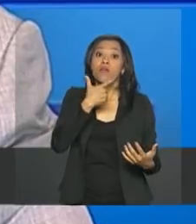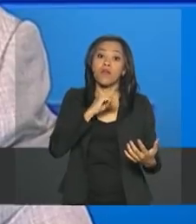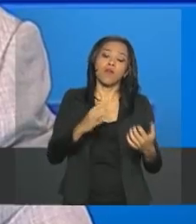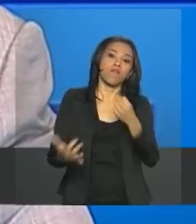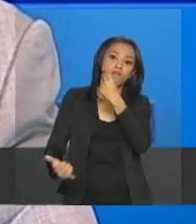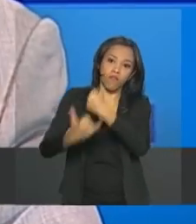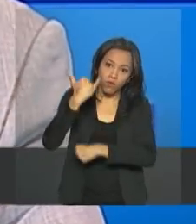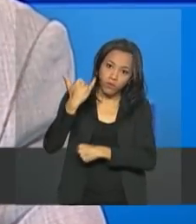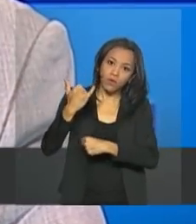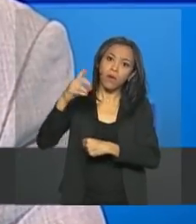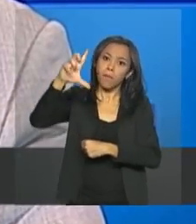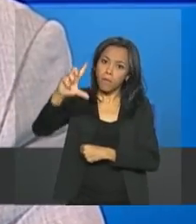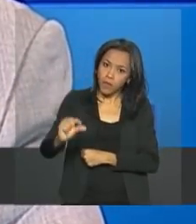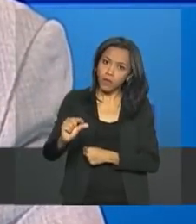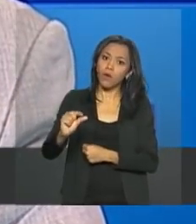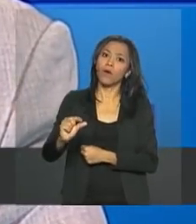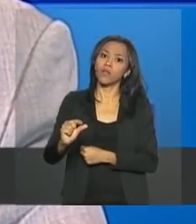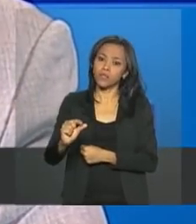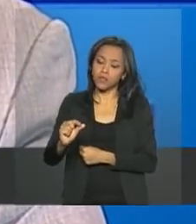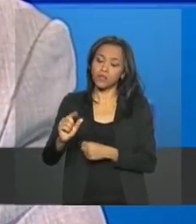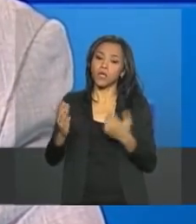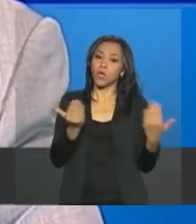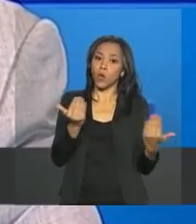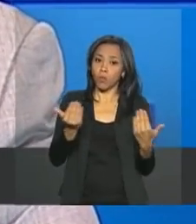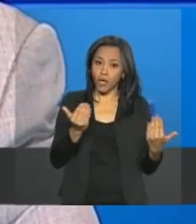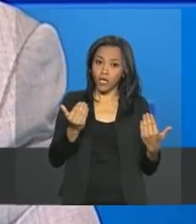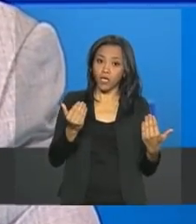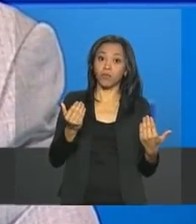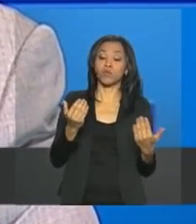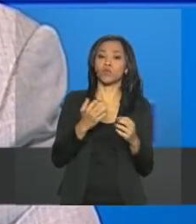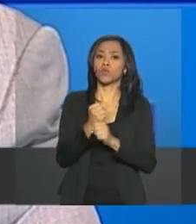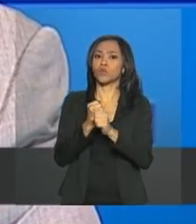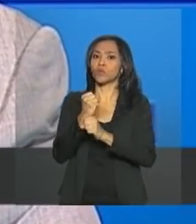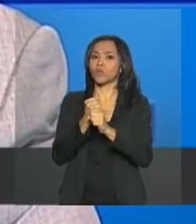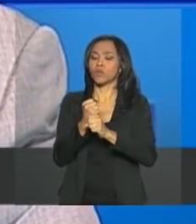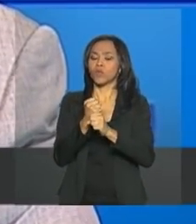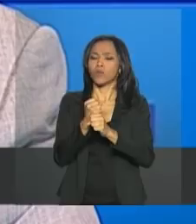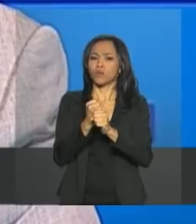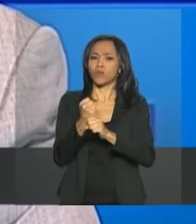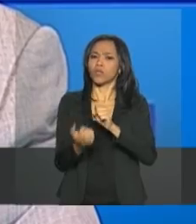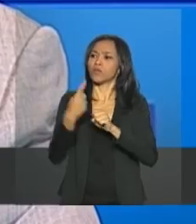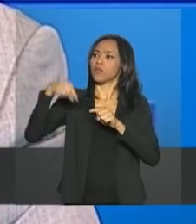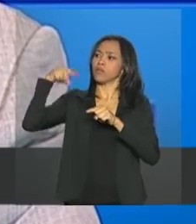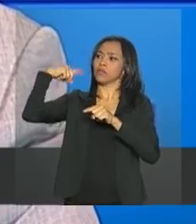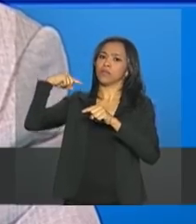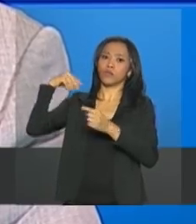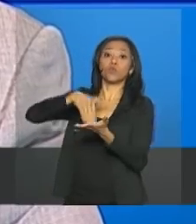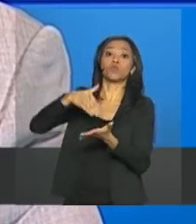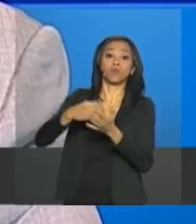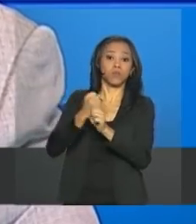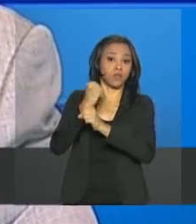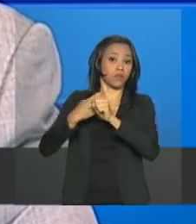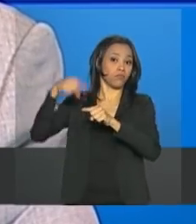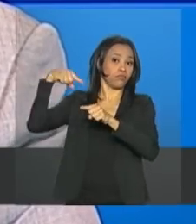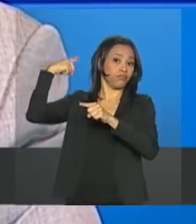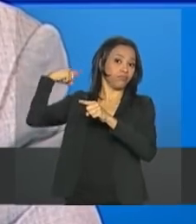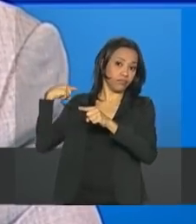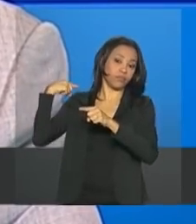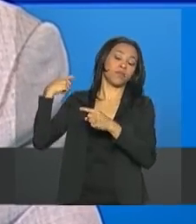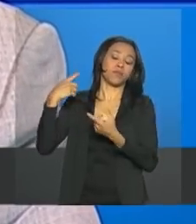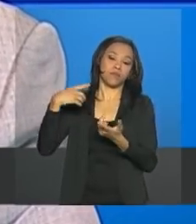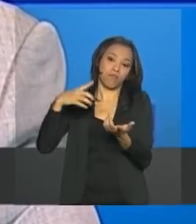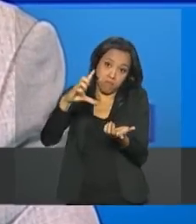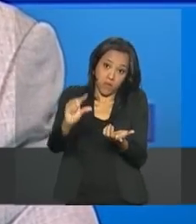essa opção menores também do que o segundo dia dos últimos anos também apesar de ser mais alto do que o primeiro